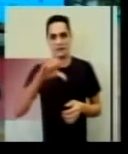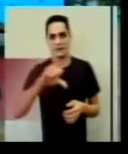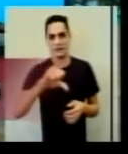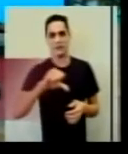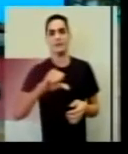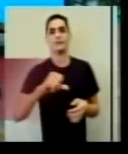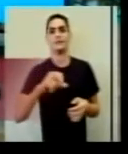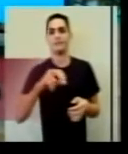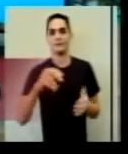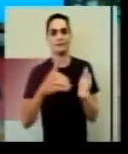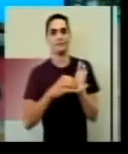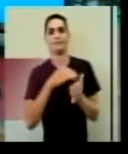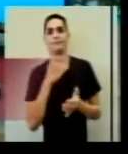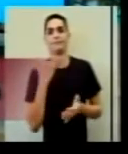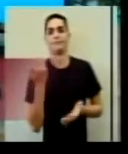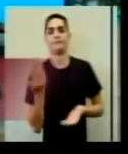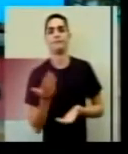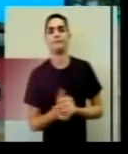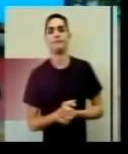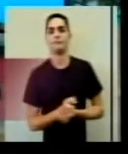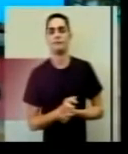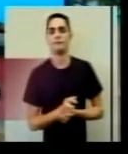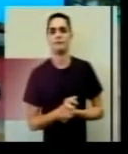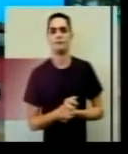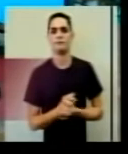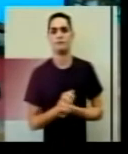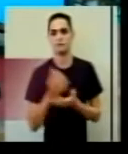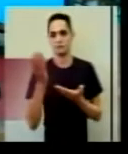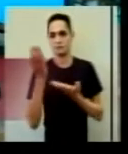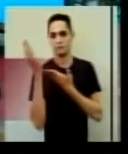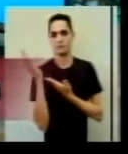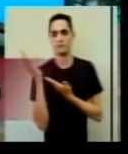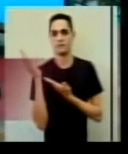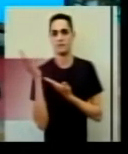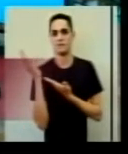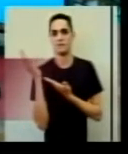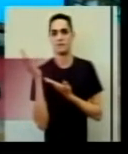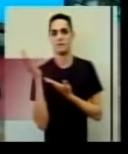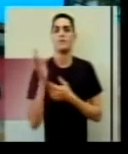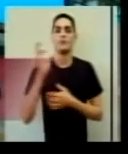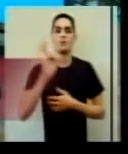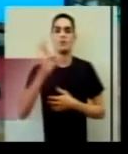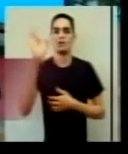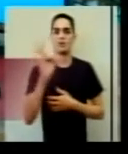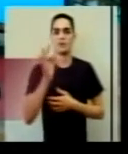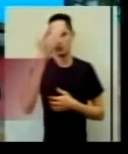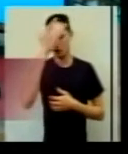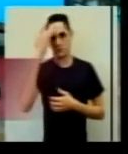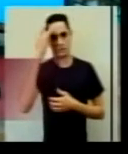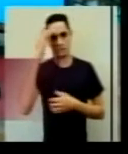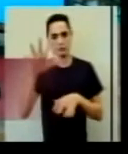piorar, ficar muito tempo internado e poder vir a óbitos. Próximo, por favor.